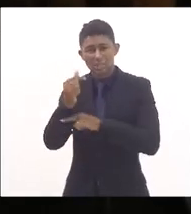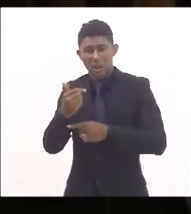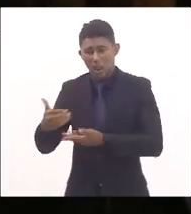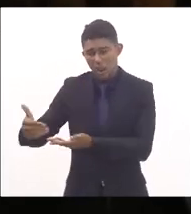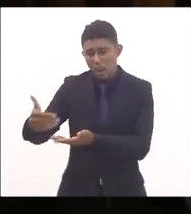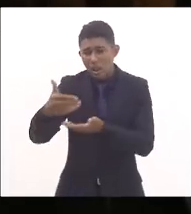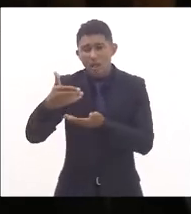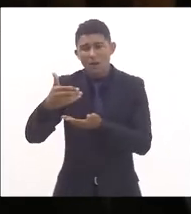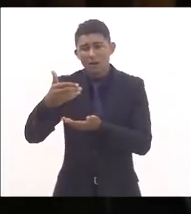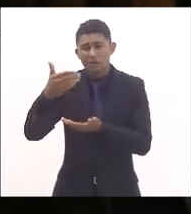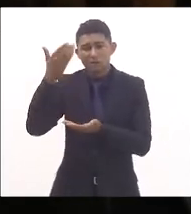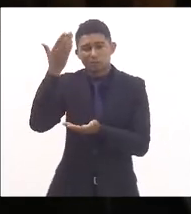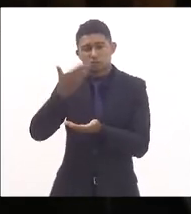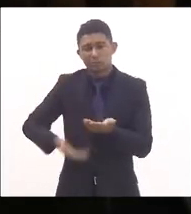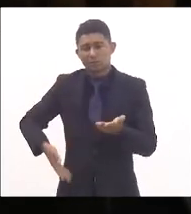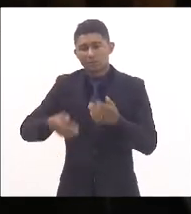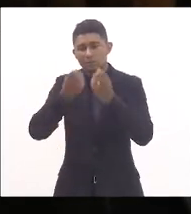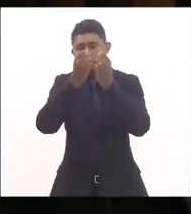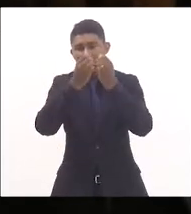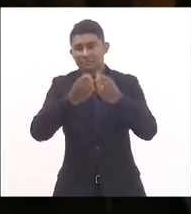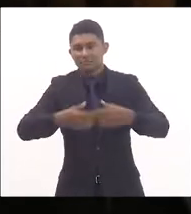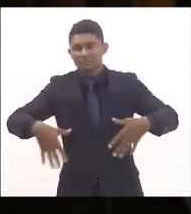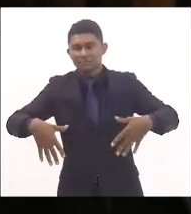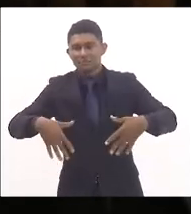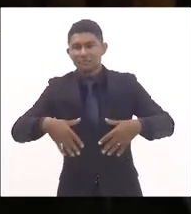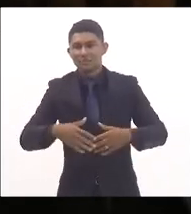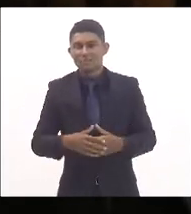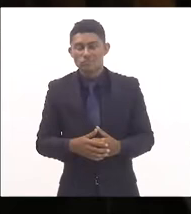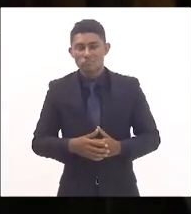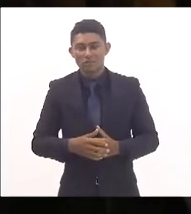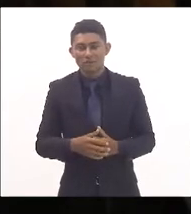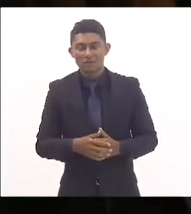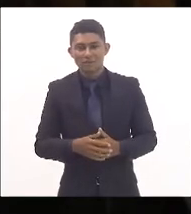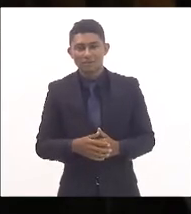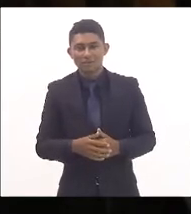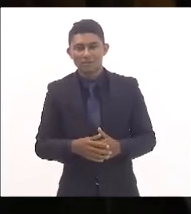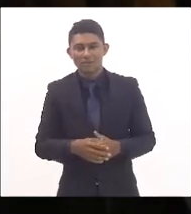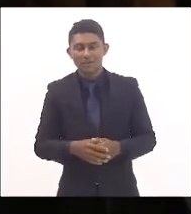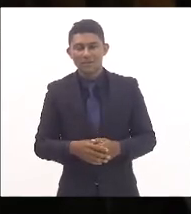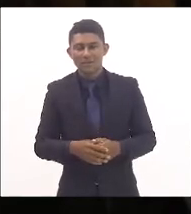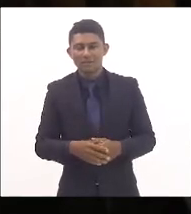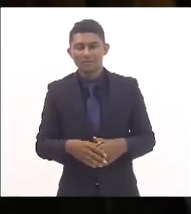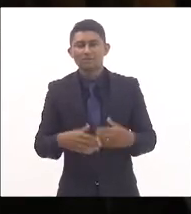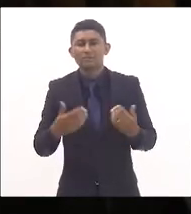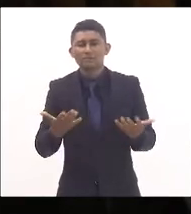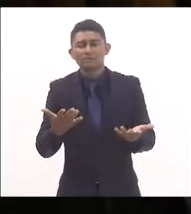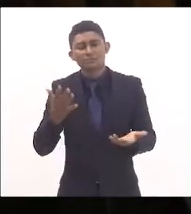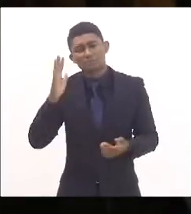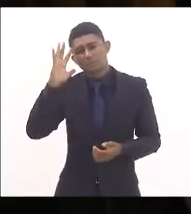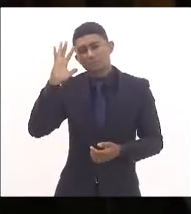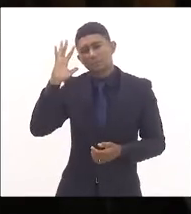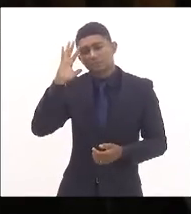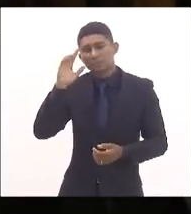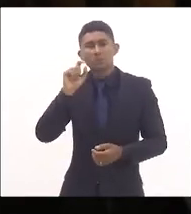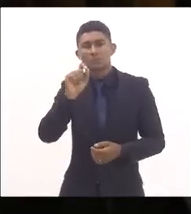eu me pergunto, será que estamos cumprindo o pacto